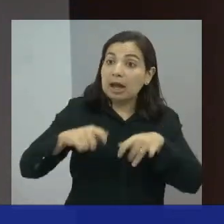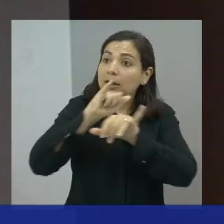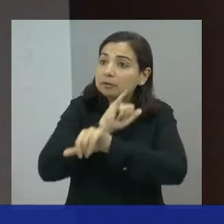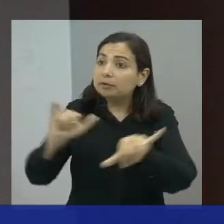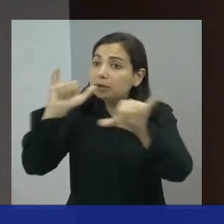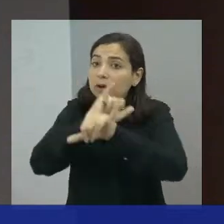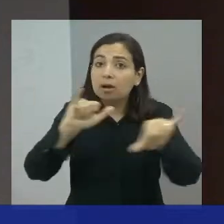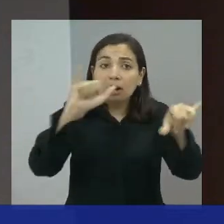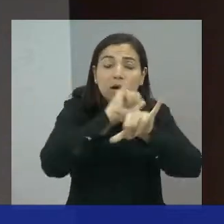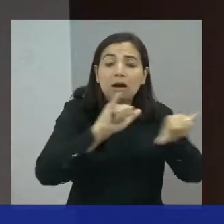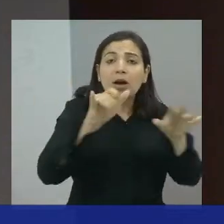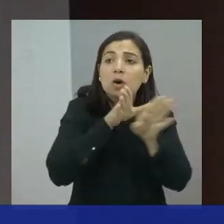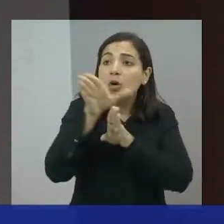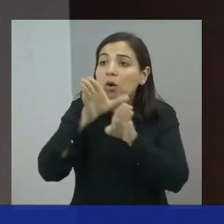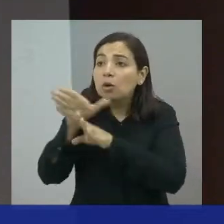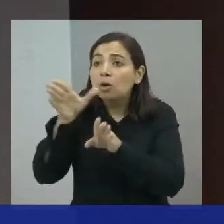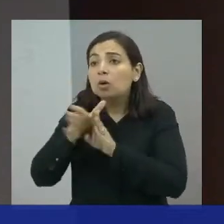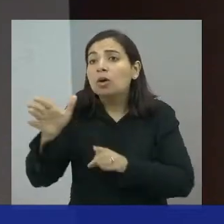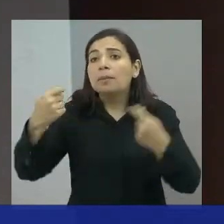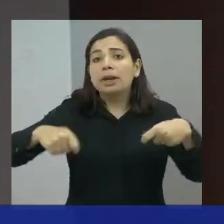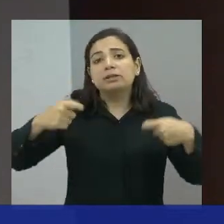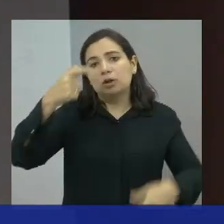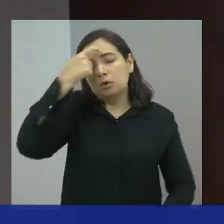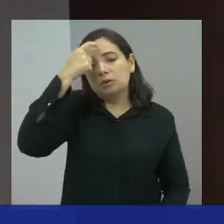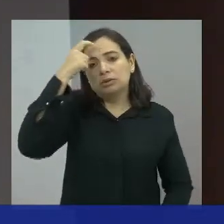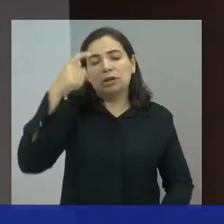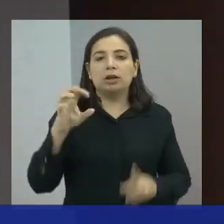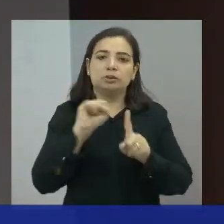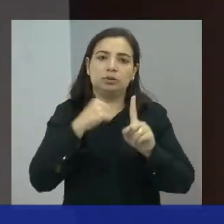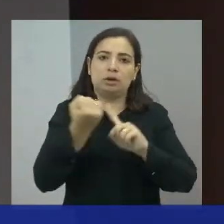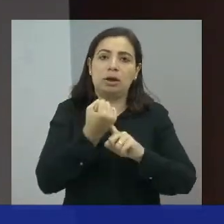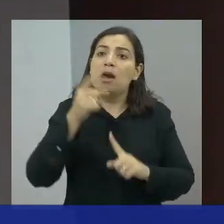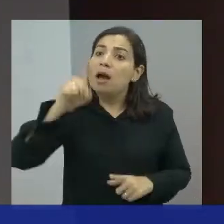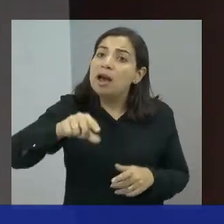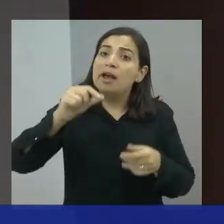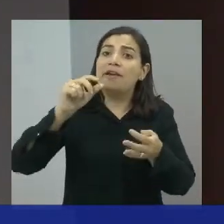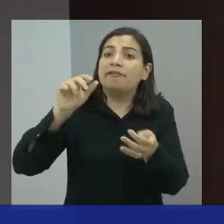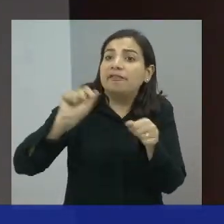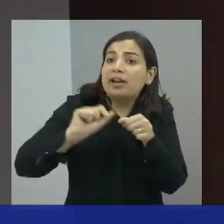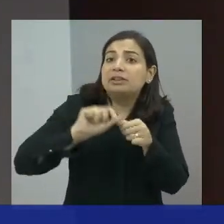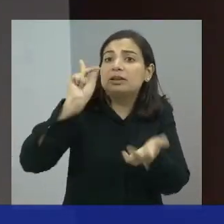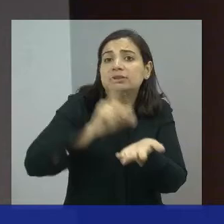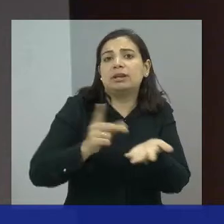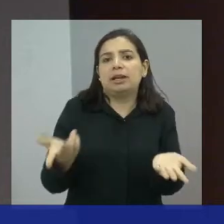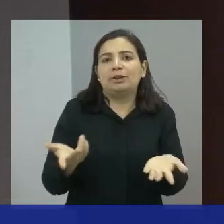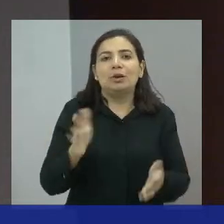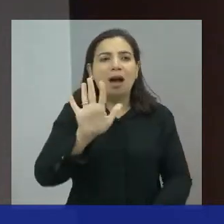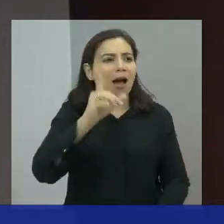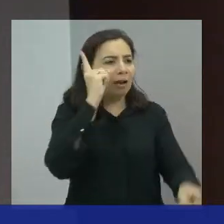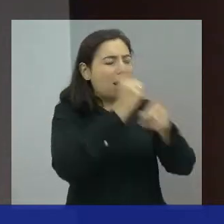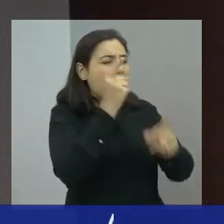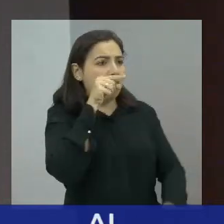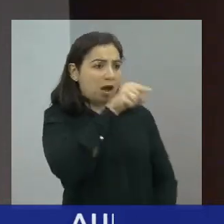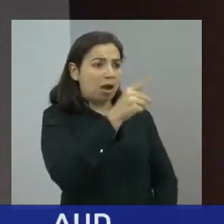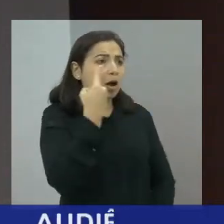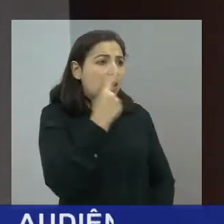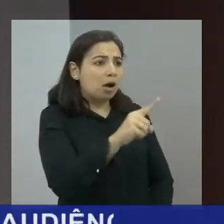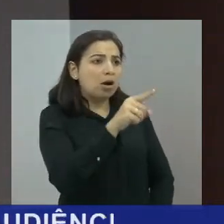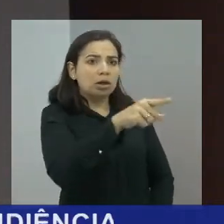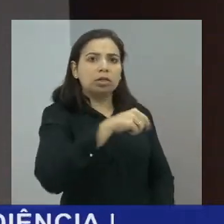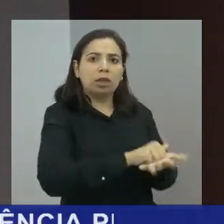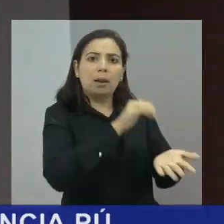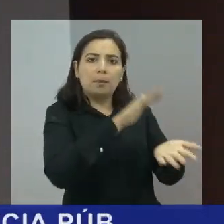dizendo: faça o correto é fazer isto. Olha, esse aqui foi flagrado fazendo uma coisa errada e foi